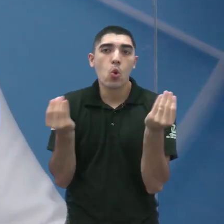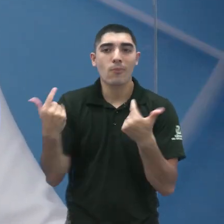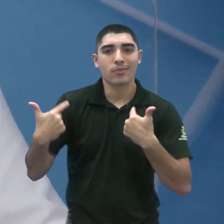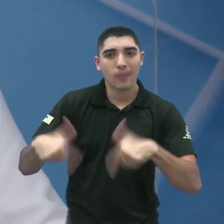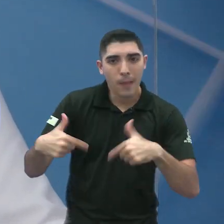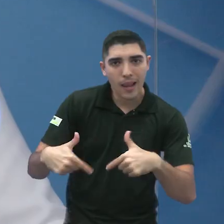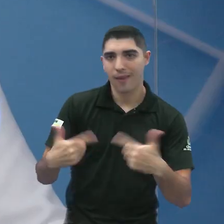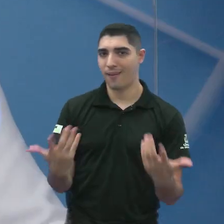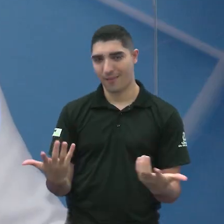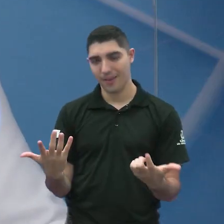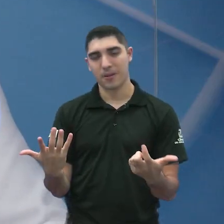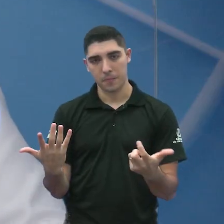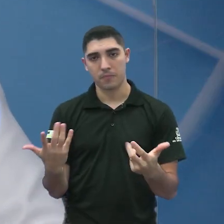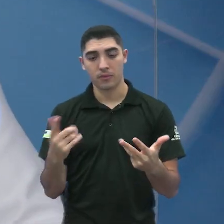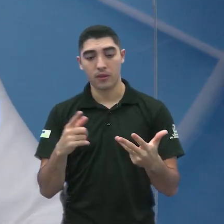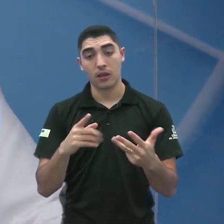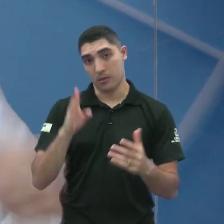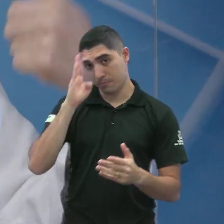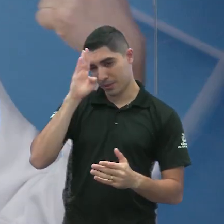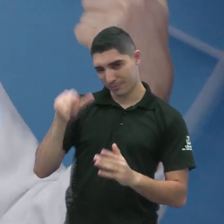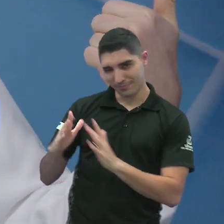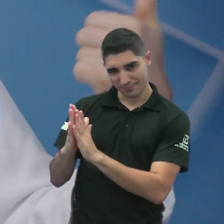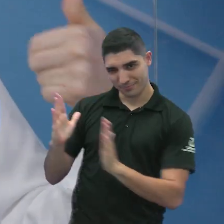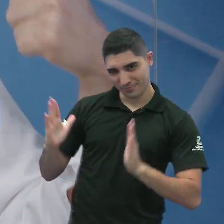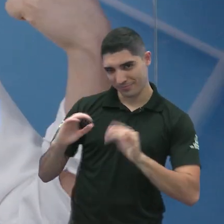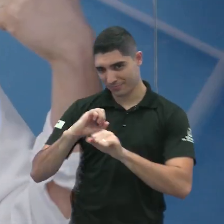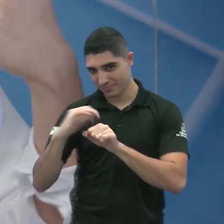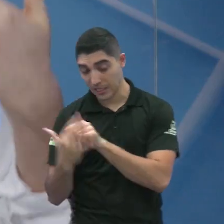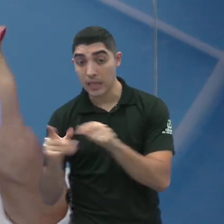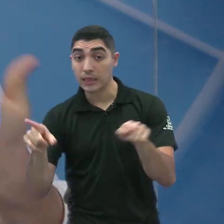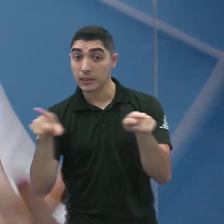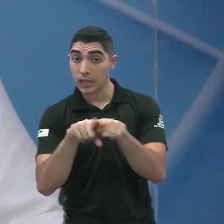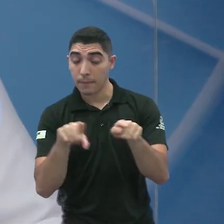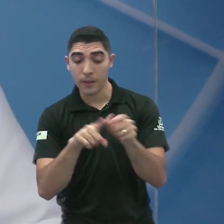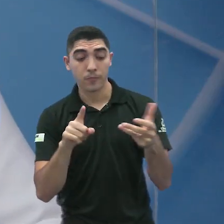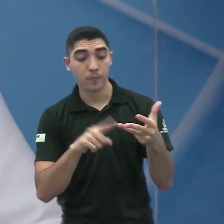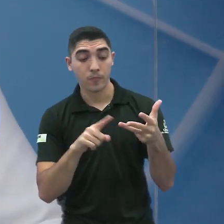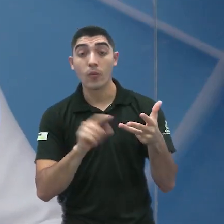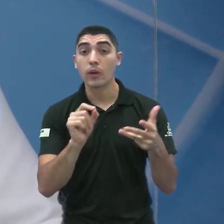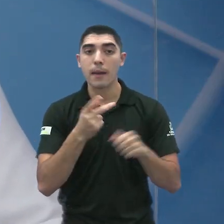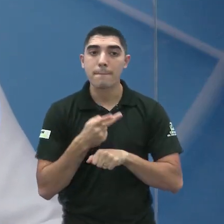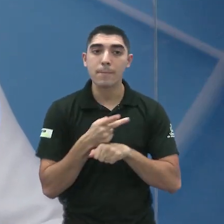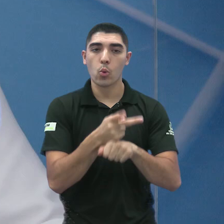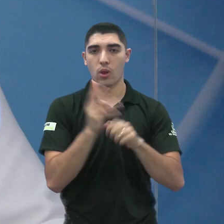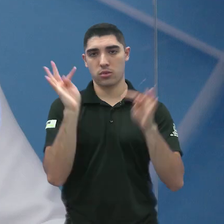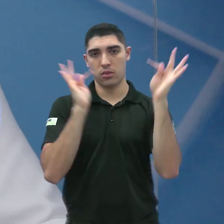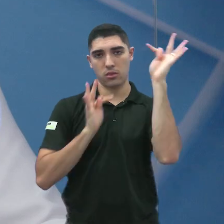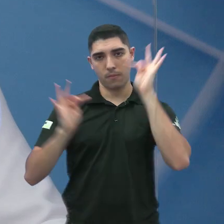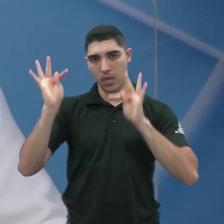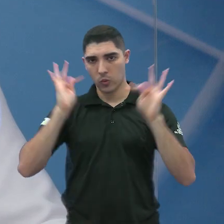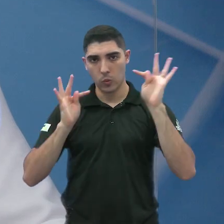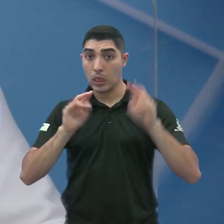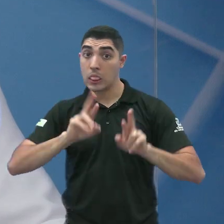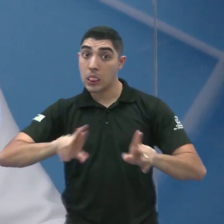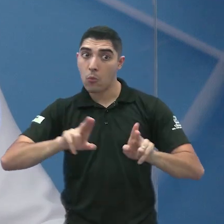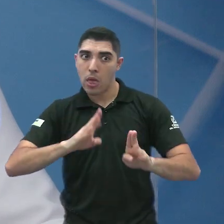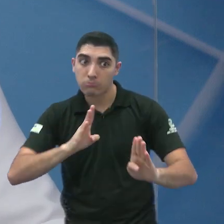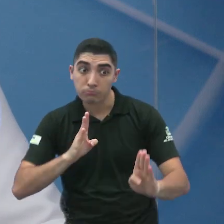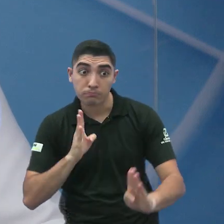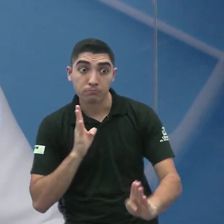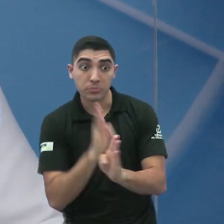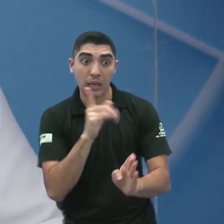trabalho, nas questões de pandemia, mas também é uma busca por tratamento, não necessariamente que é um diagnóstico.